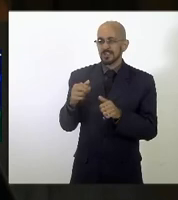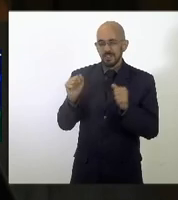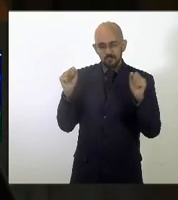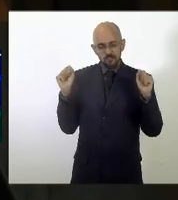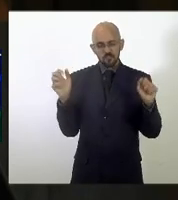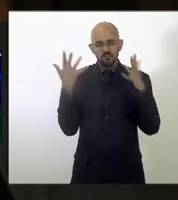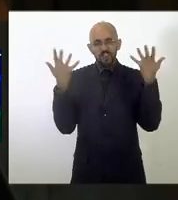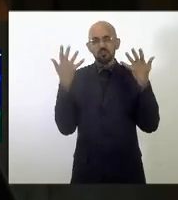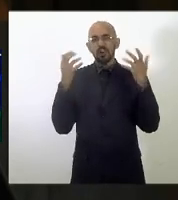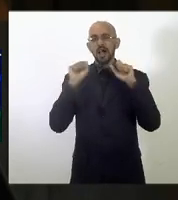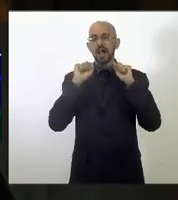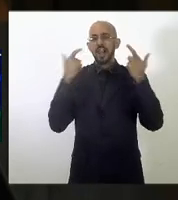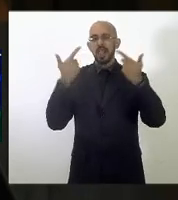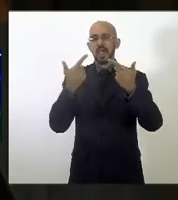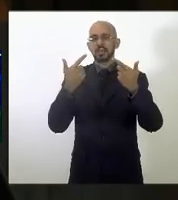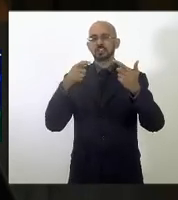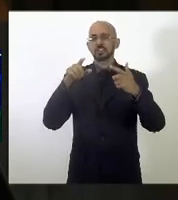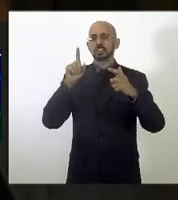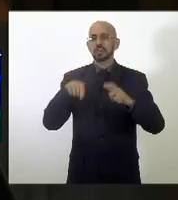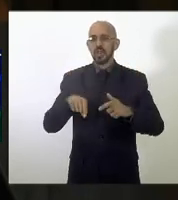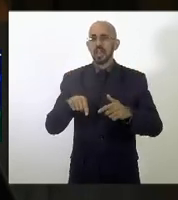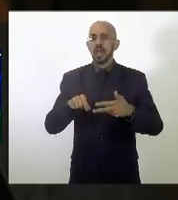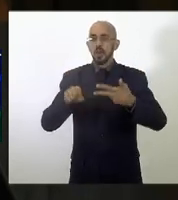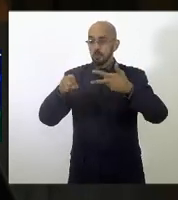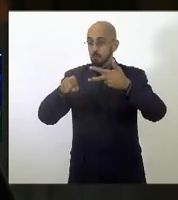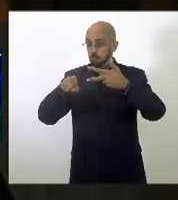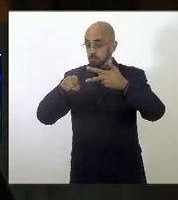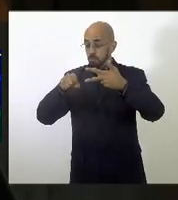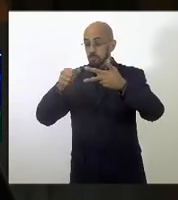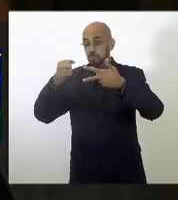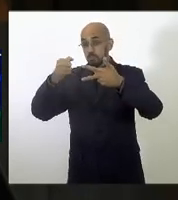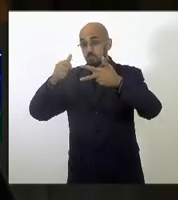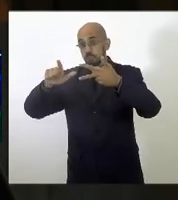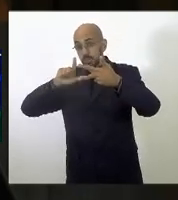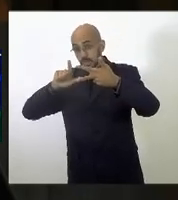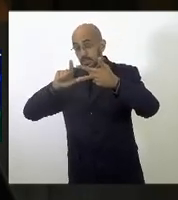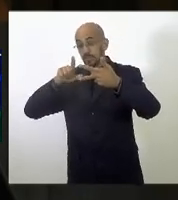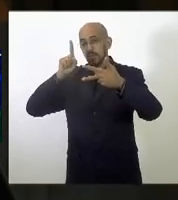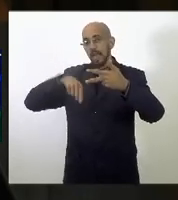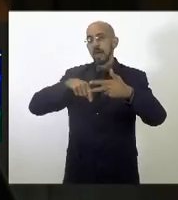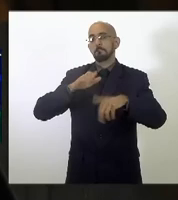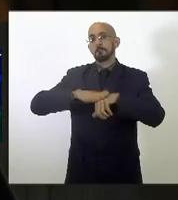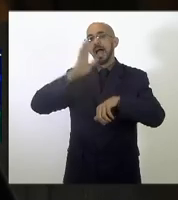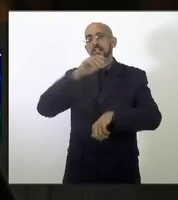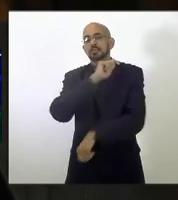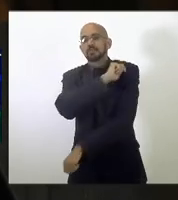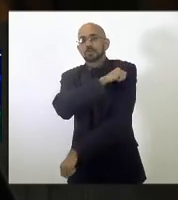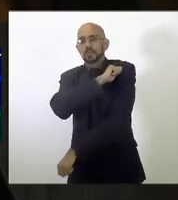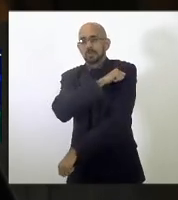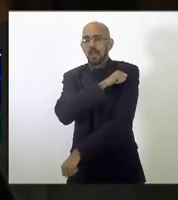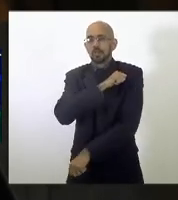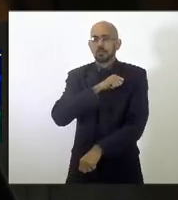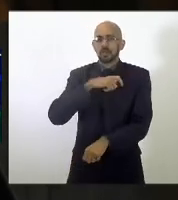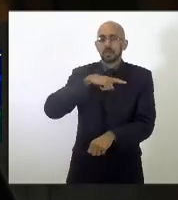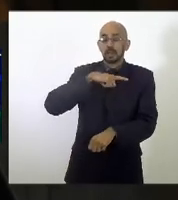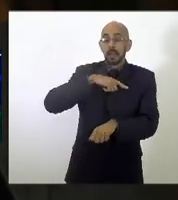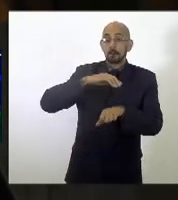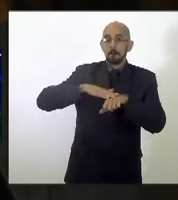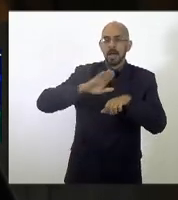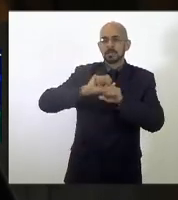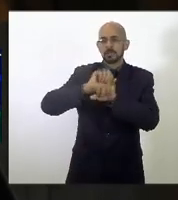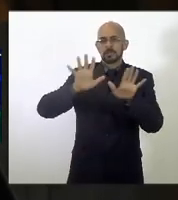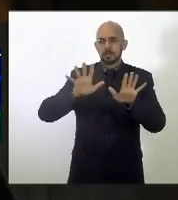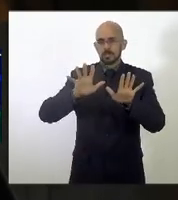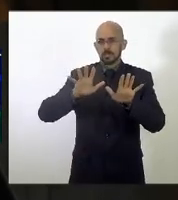que é o poder mais fiscalizado, que é o poder mais exposto, né, porque aqui, com os